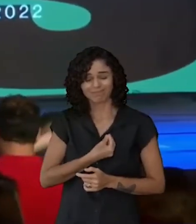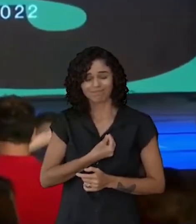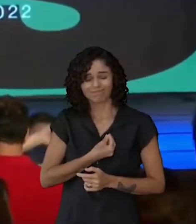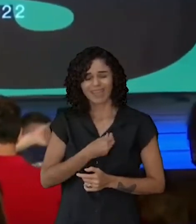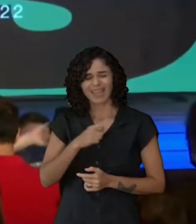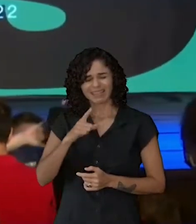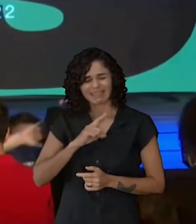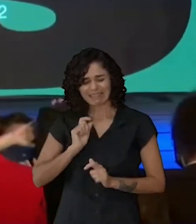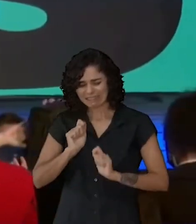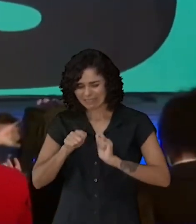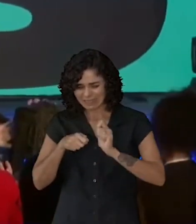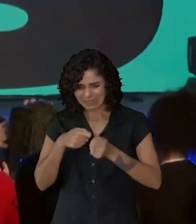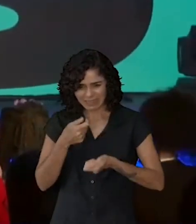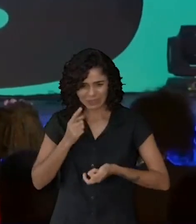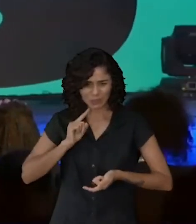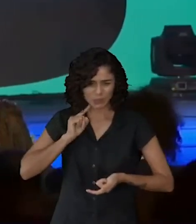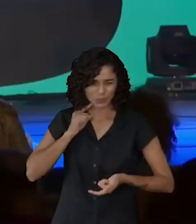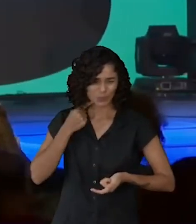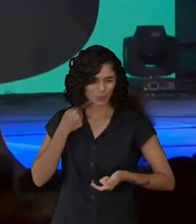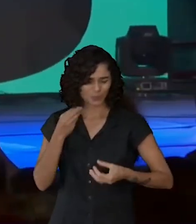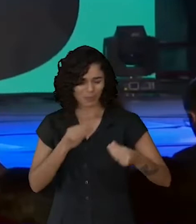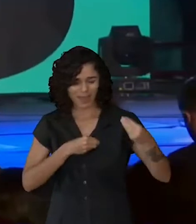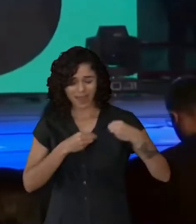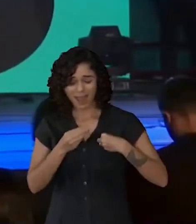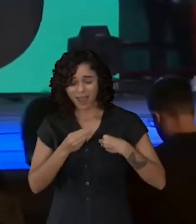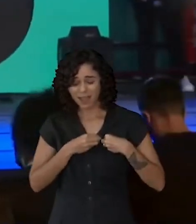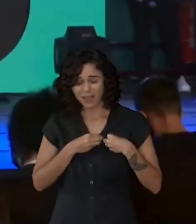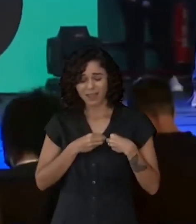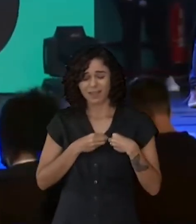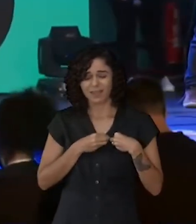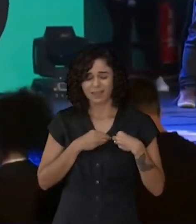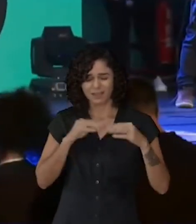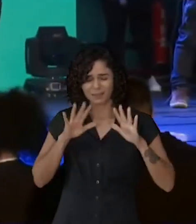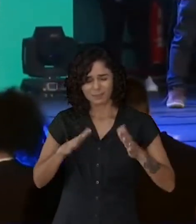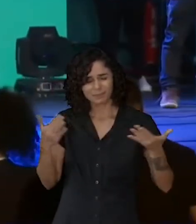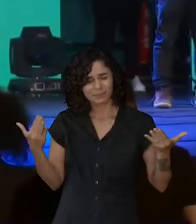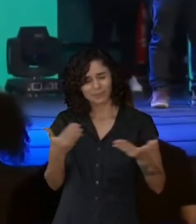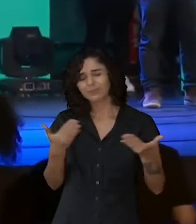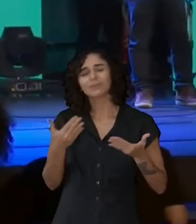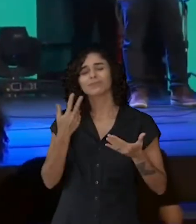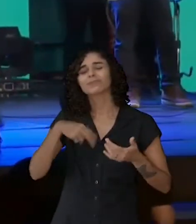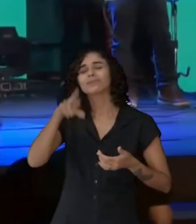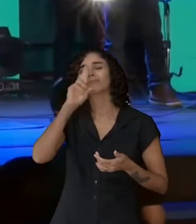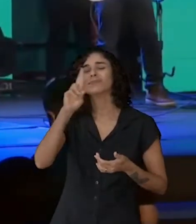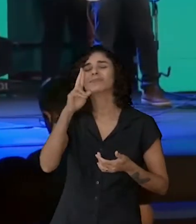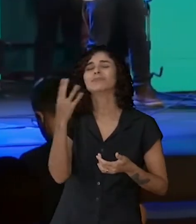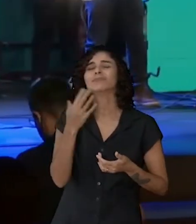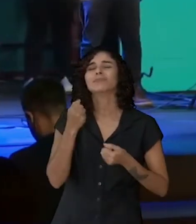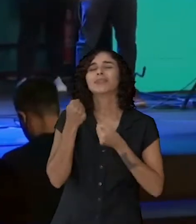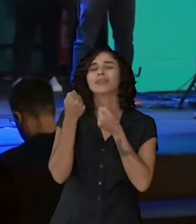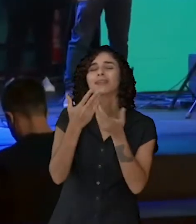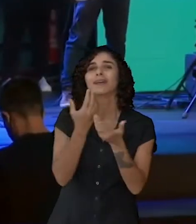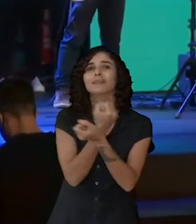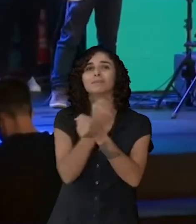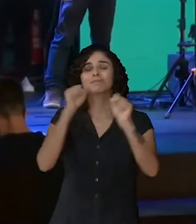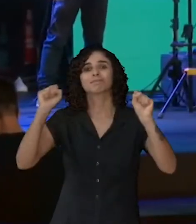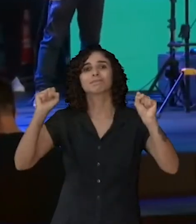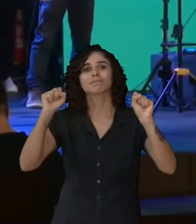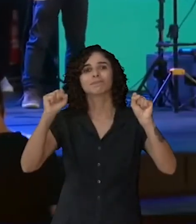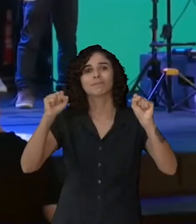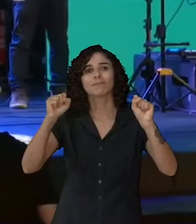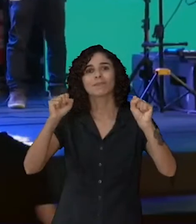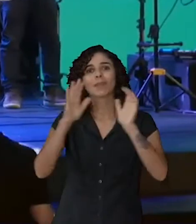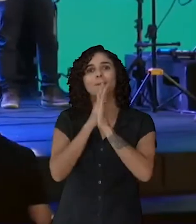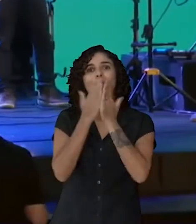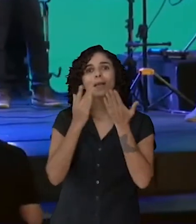pecaminosos seguindo. Mas hoje o Senhor quer trazer libertação. E a tua palavra diz que